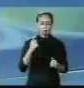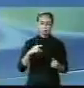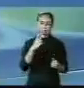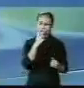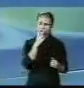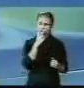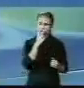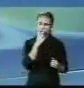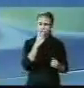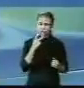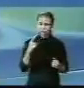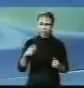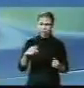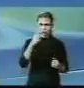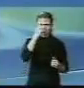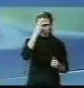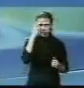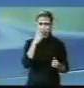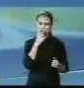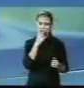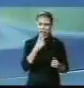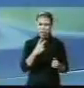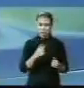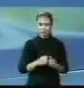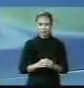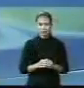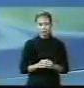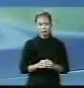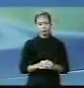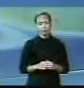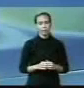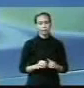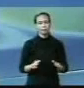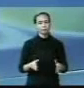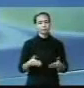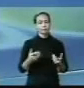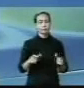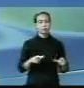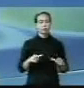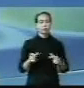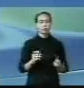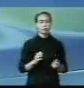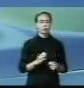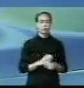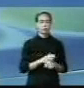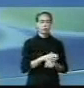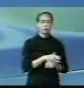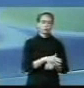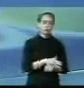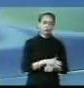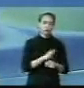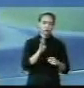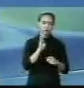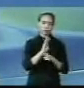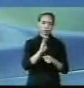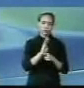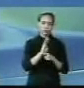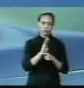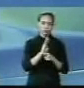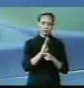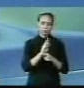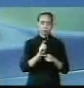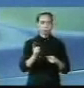com páginas HTML. Então, quando esse serviço for tentar passar pelo firewall, ele vai bloquear, mesmo que seja do